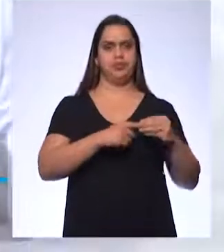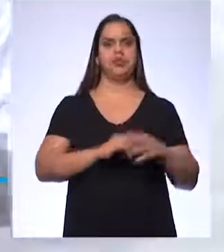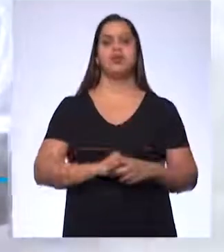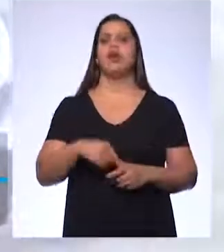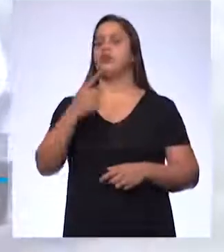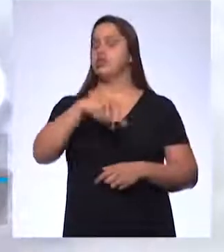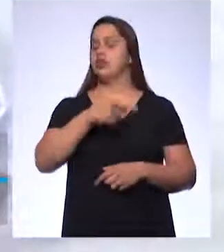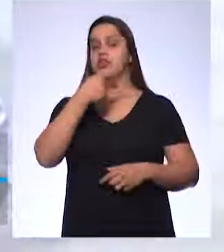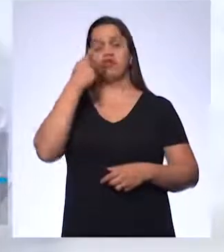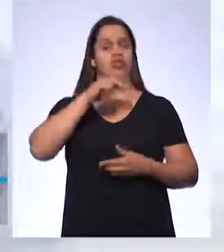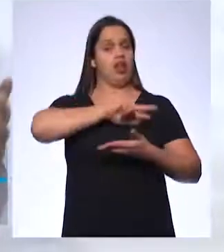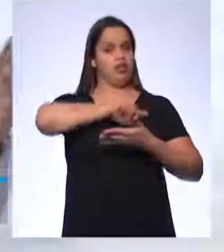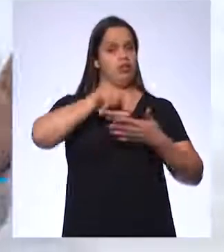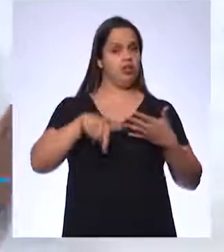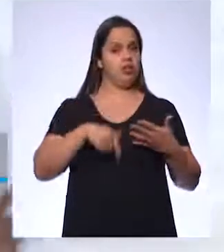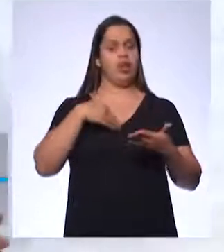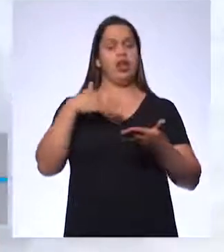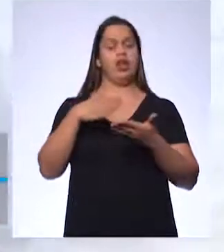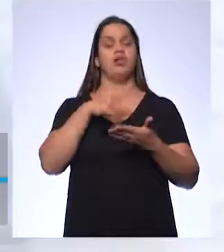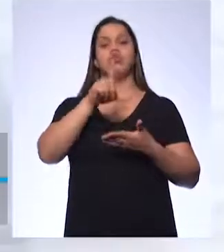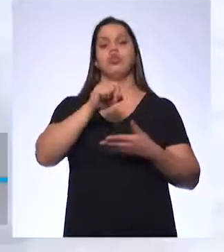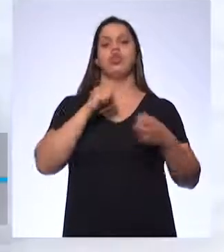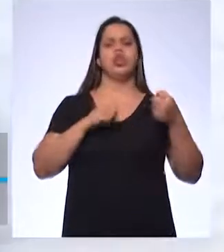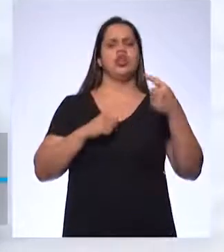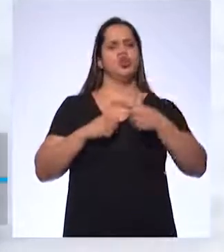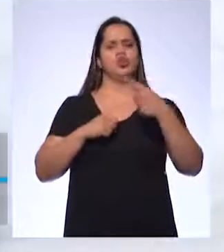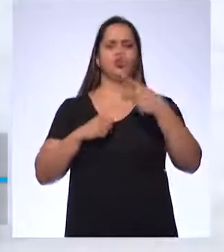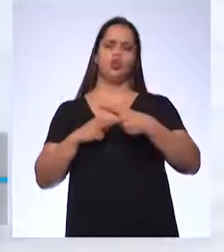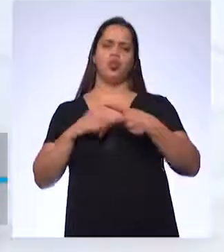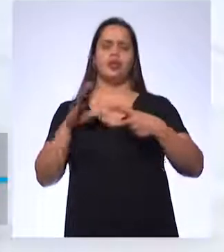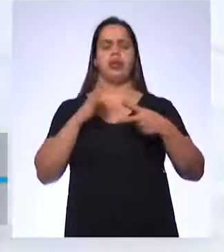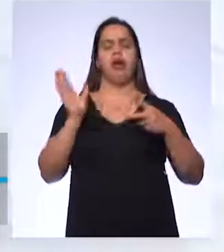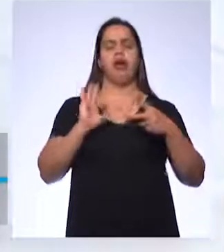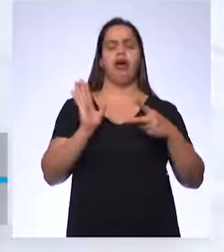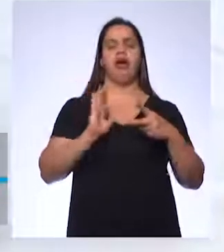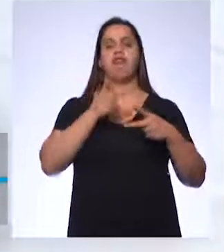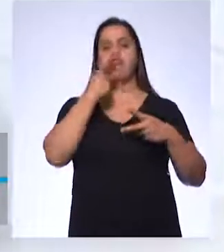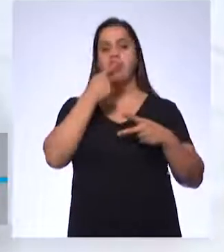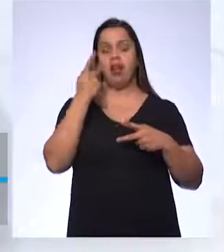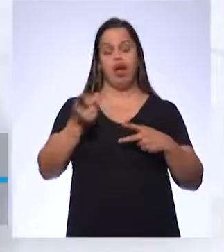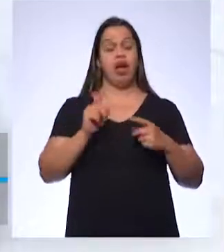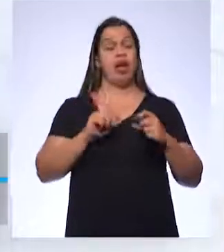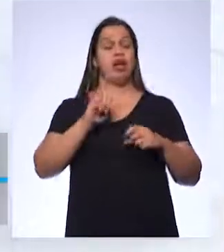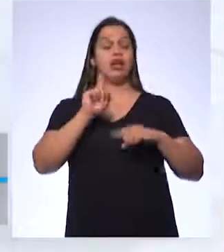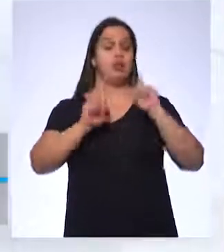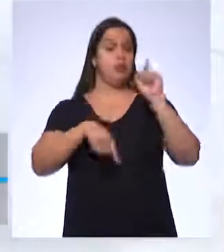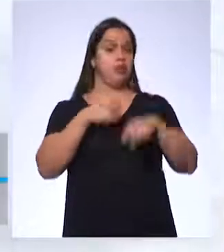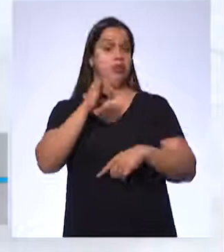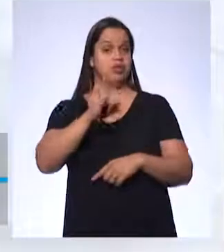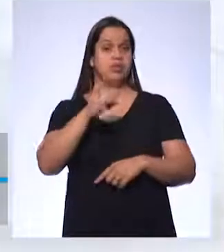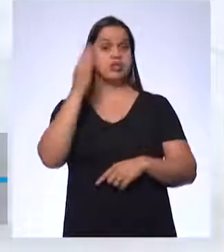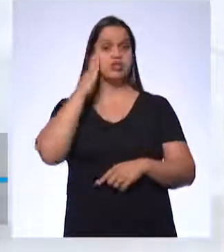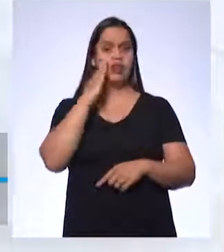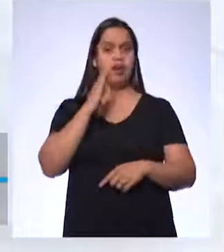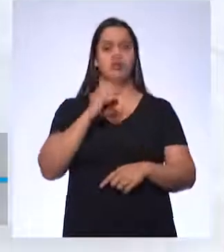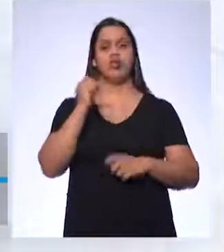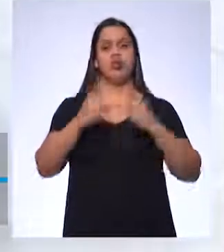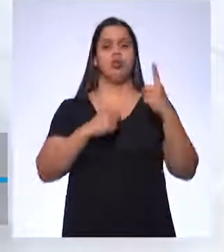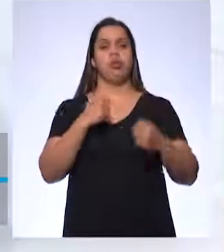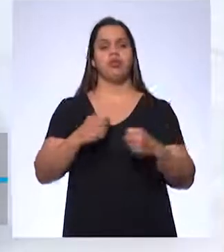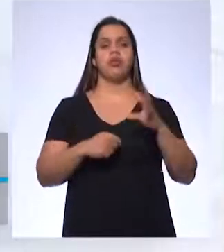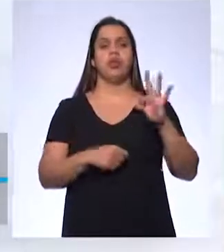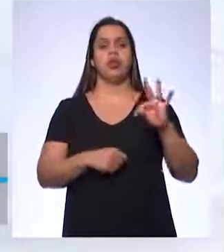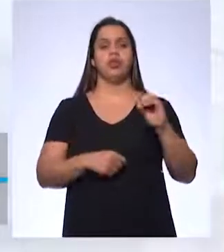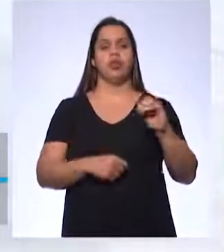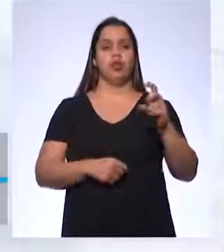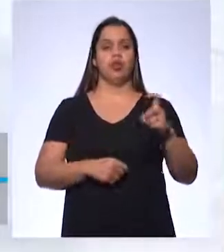eu separei uma ou duas para comentar, e depois, se alguém souber, né, sobre a toxoplasma, né,